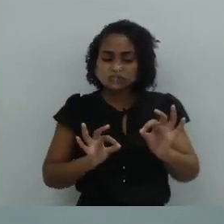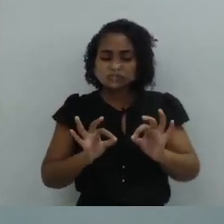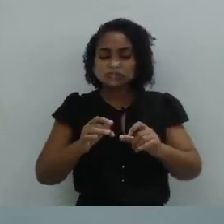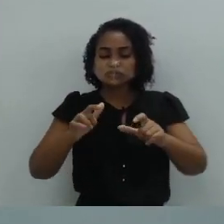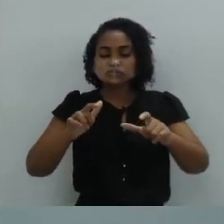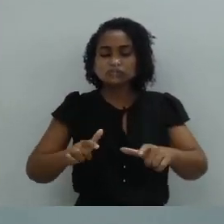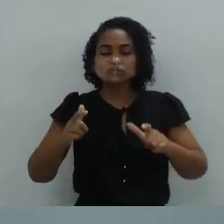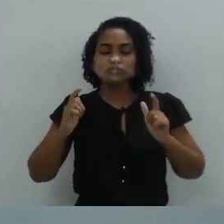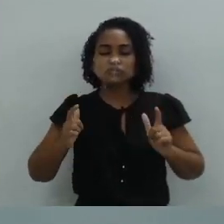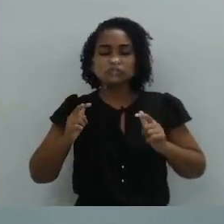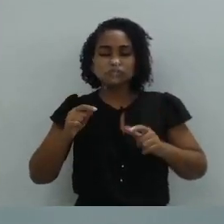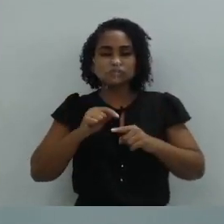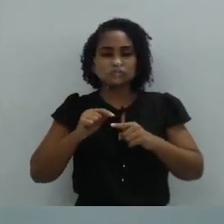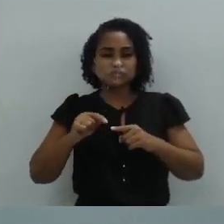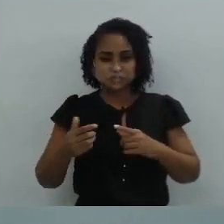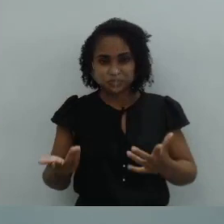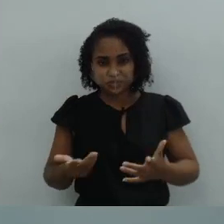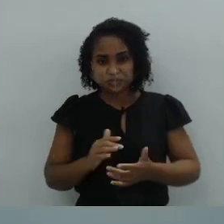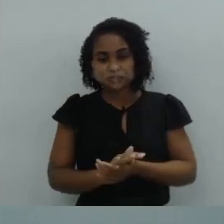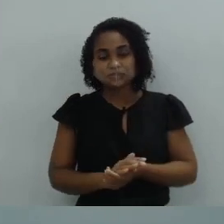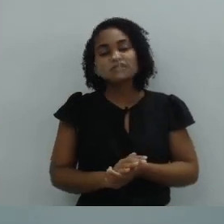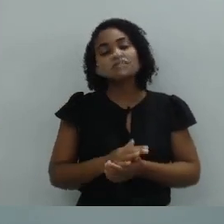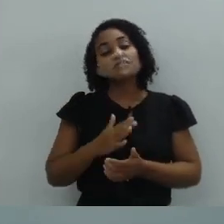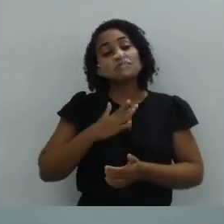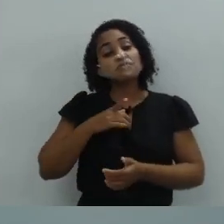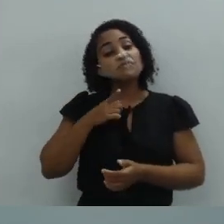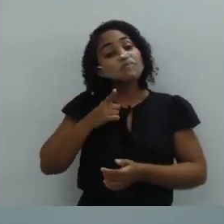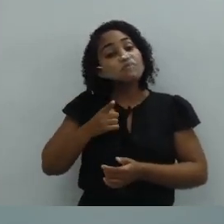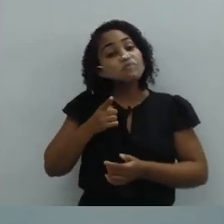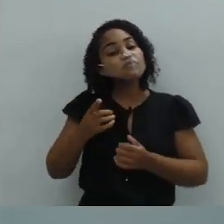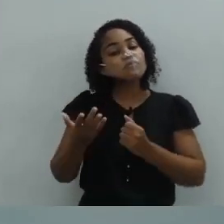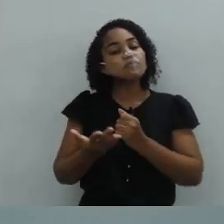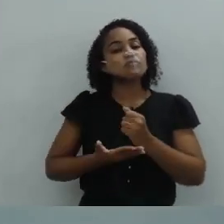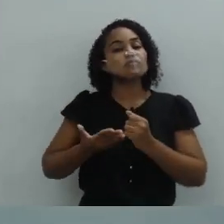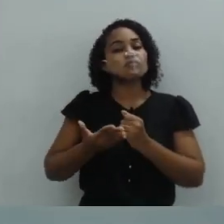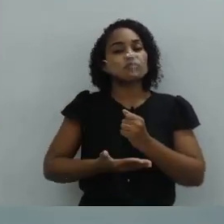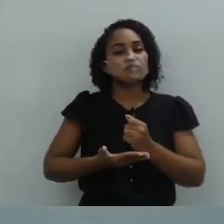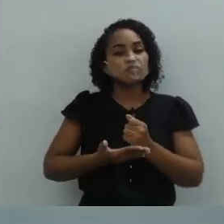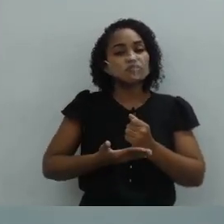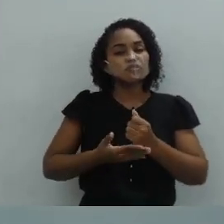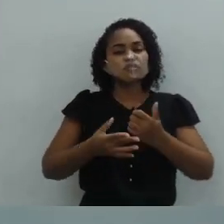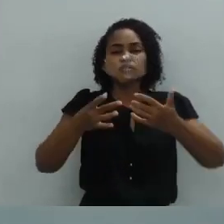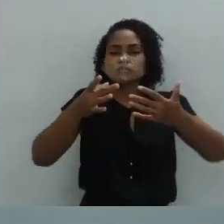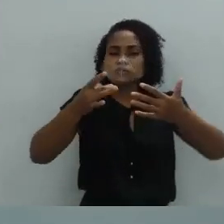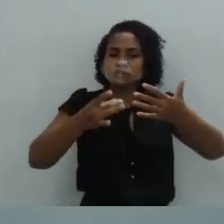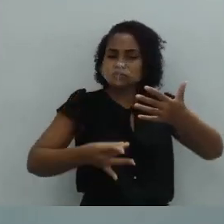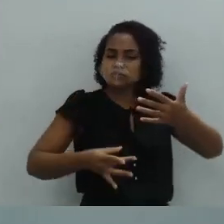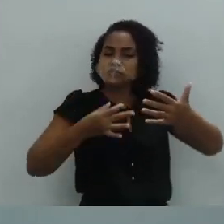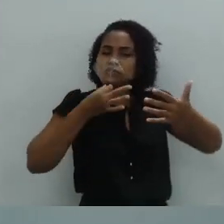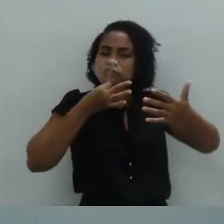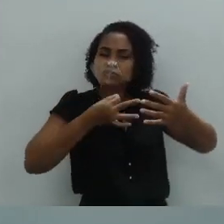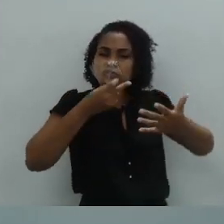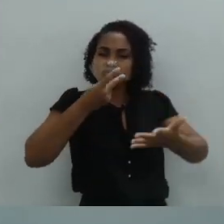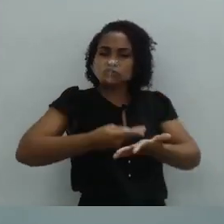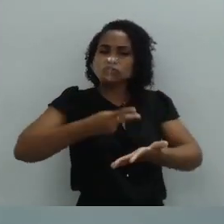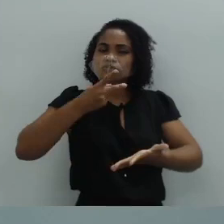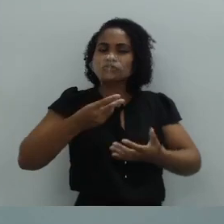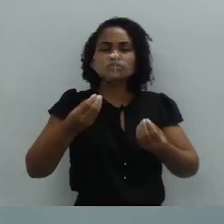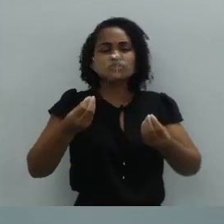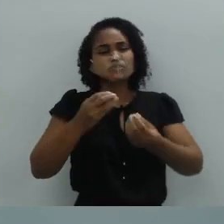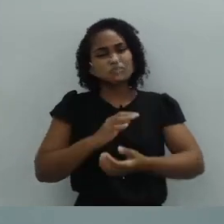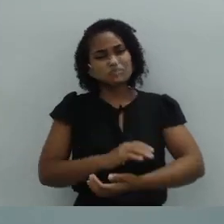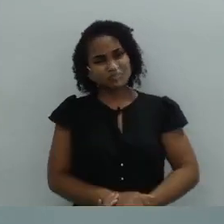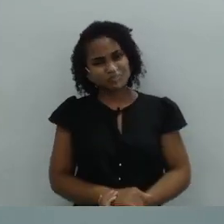lazer em meu bairro. Você precisa estar pautado em argumentos, fatos. Como